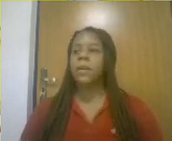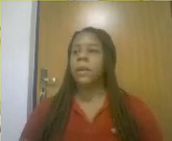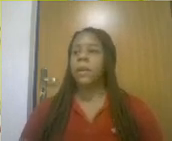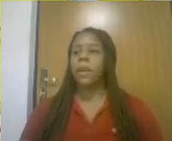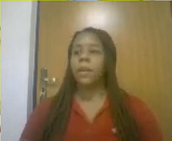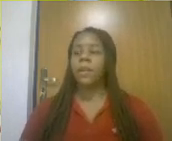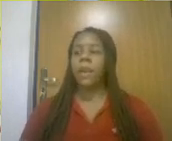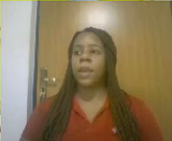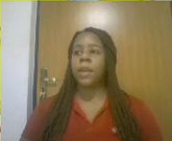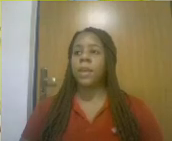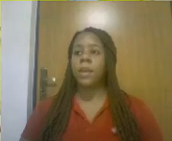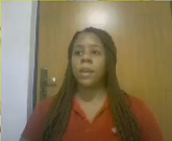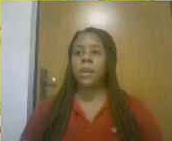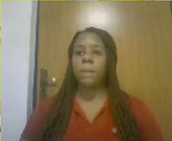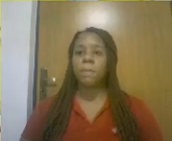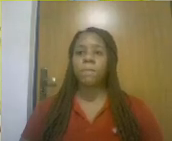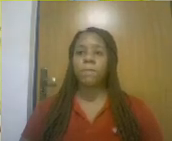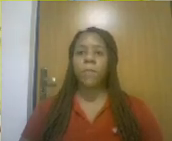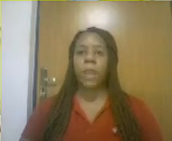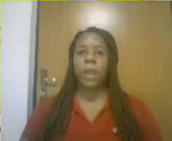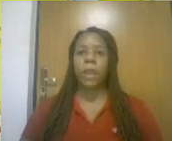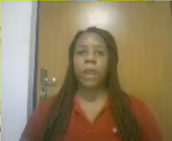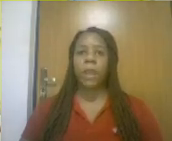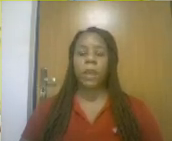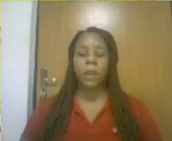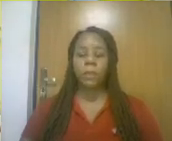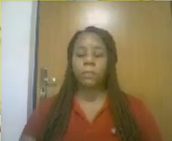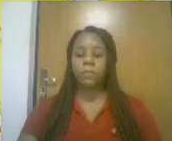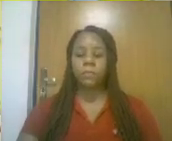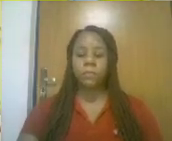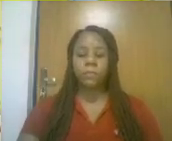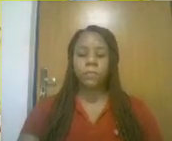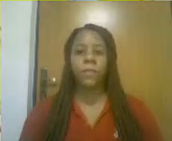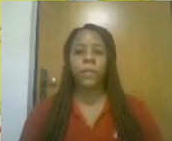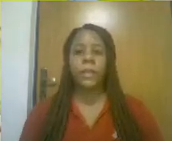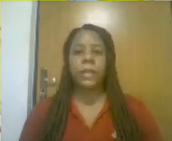natureza tem